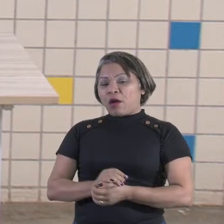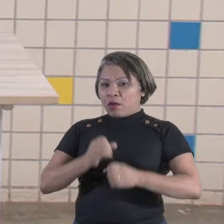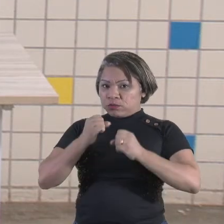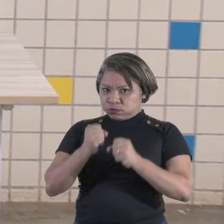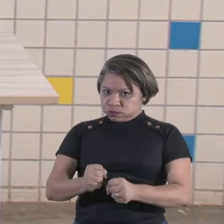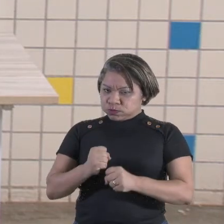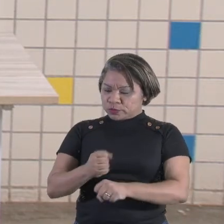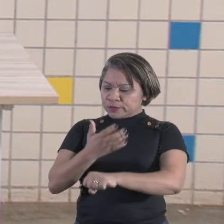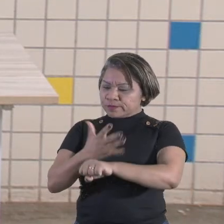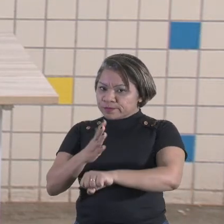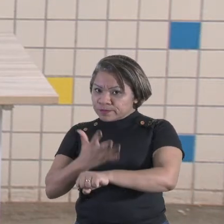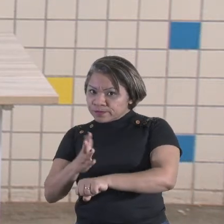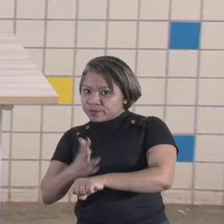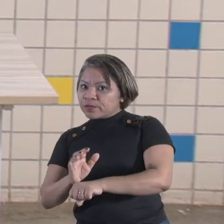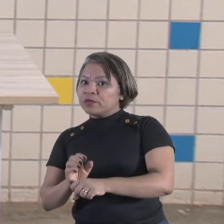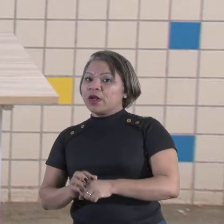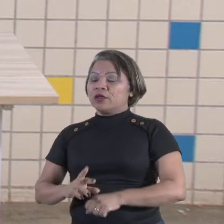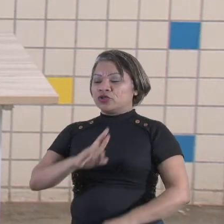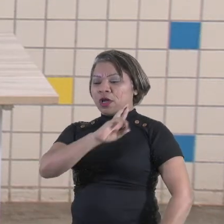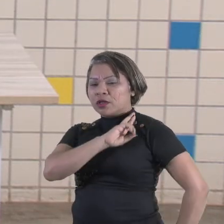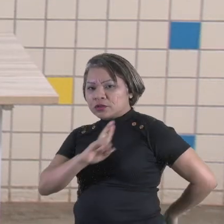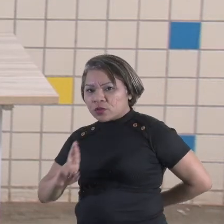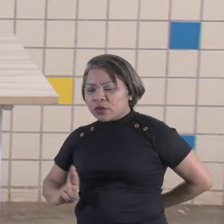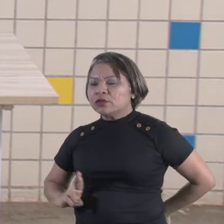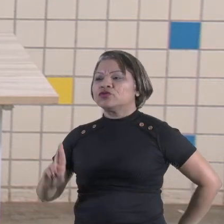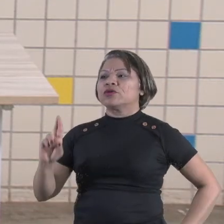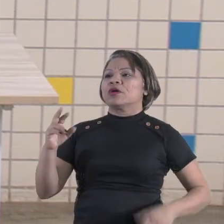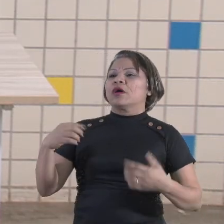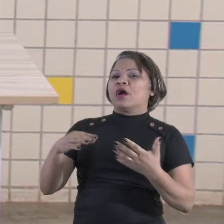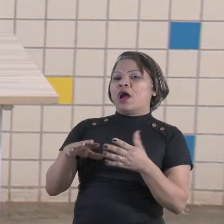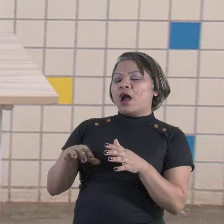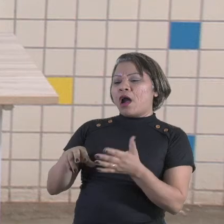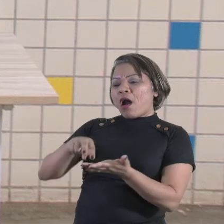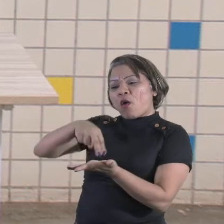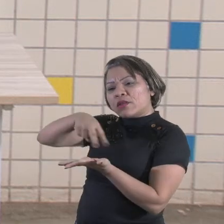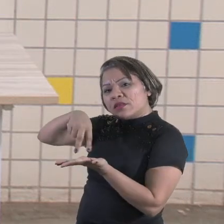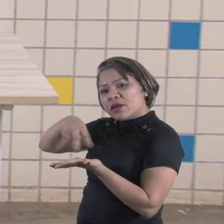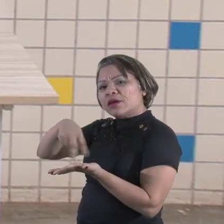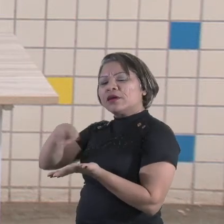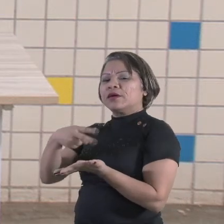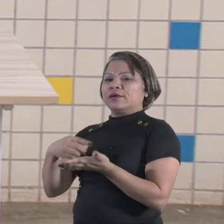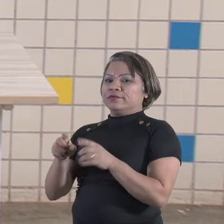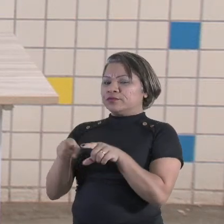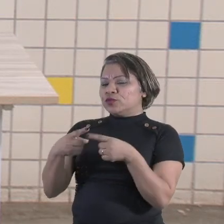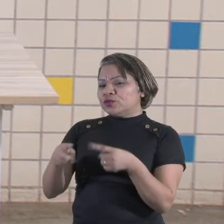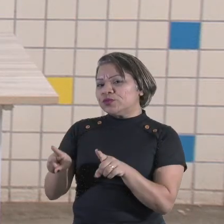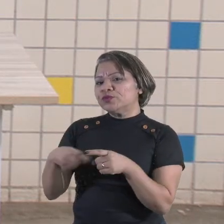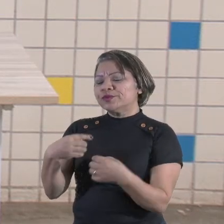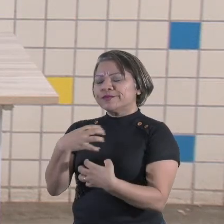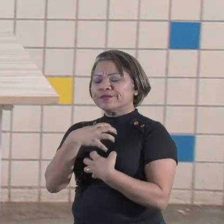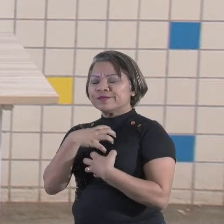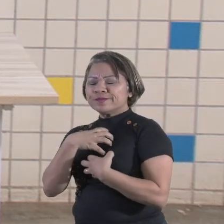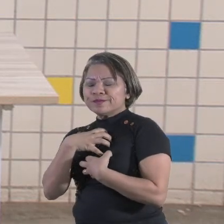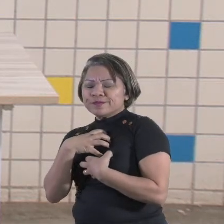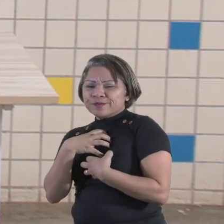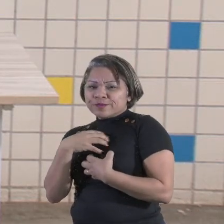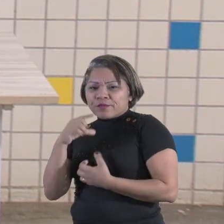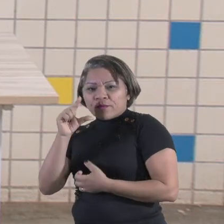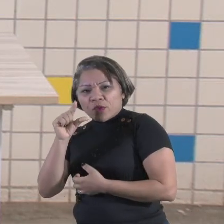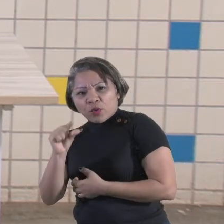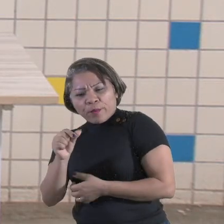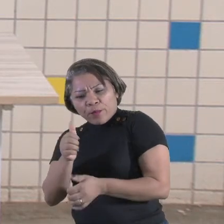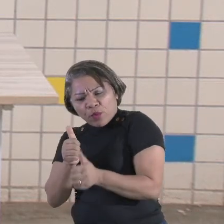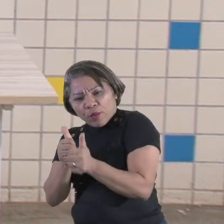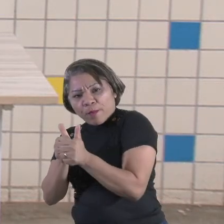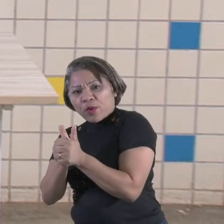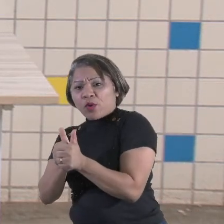os seus cultos religiosos, as suas danças, as suas músicas, para se sentir um pouco mais próximo da